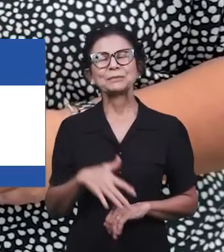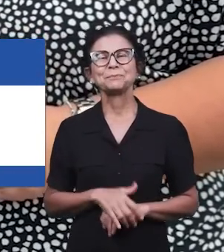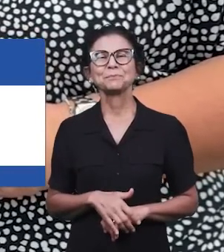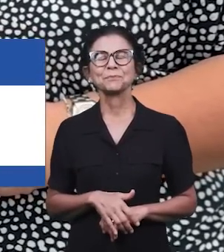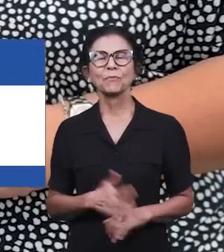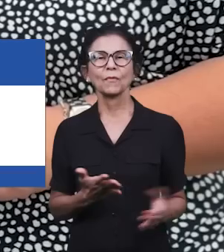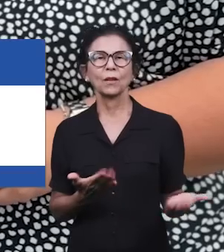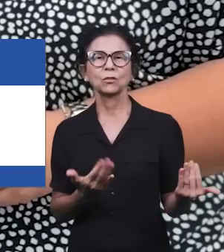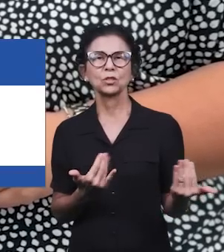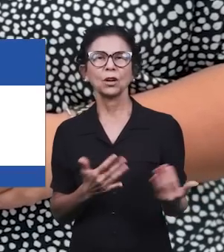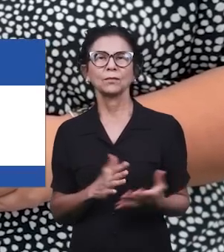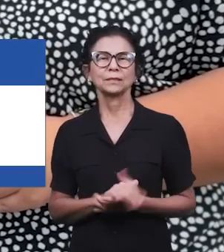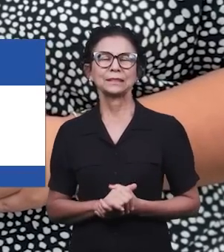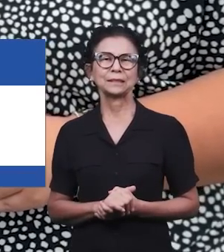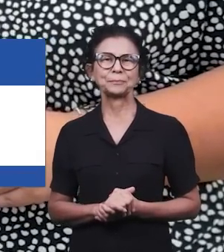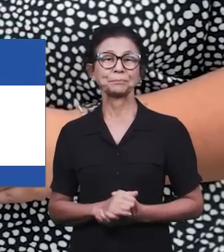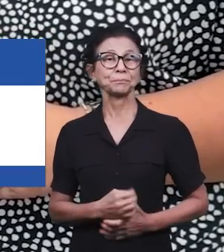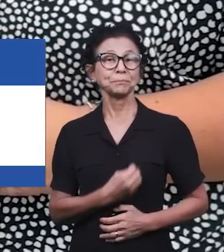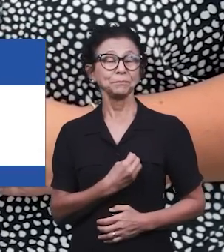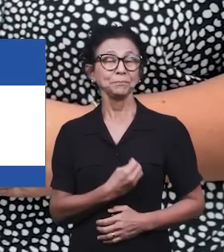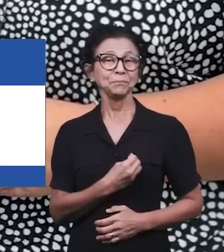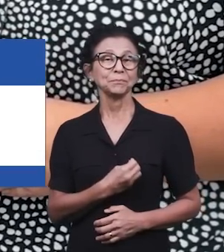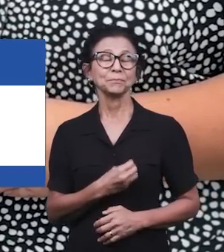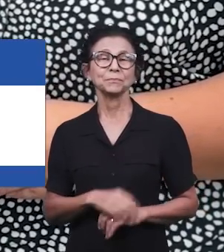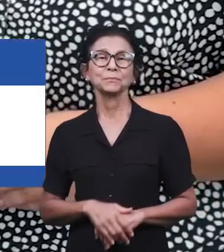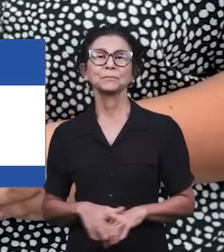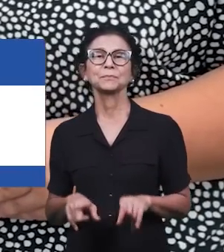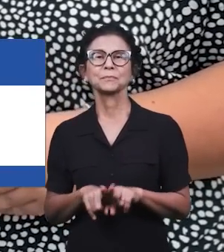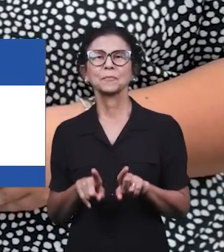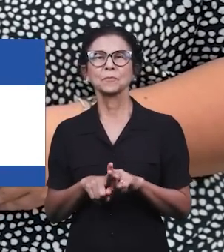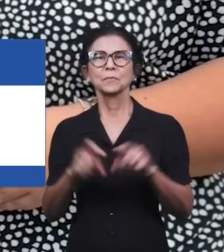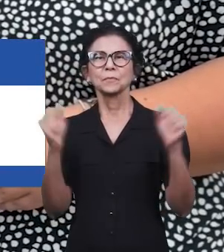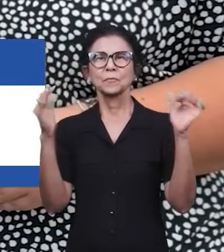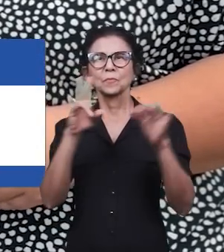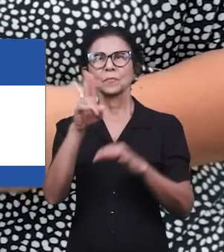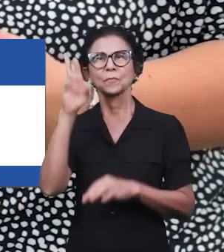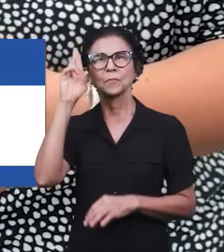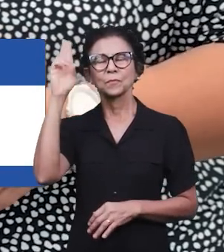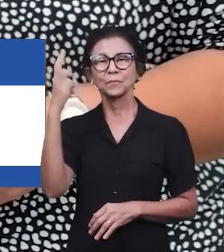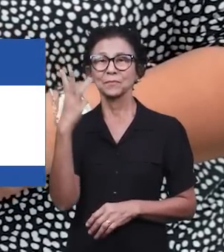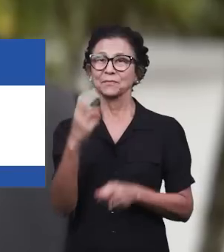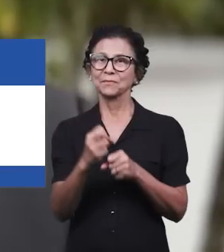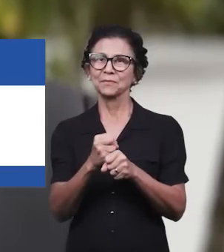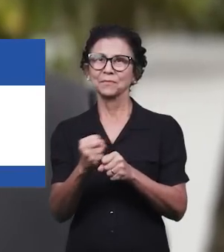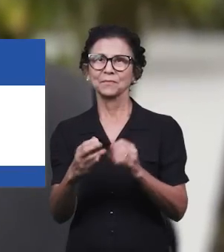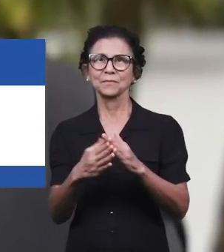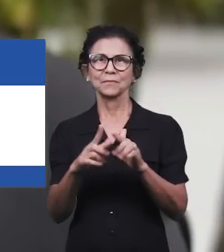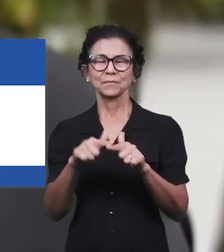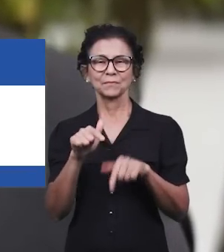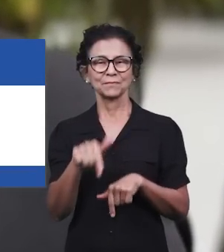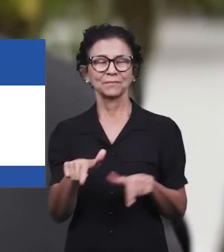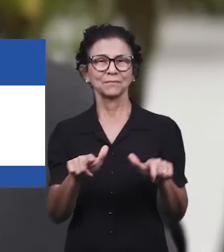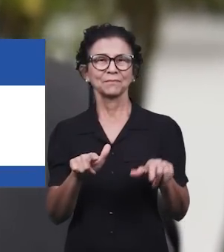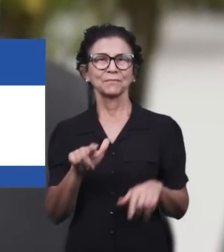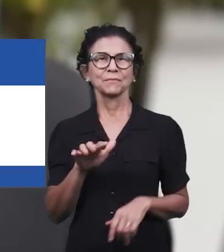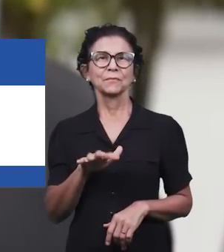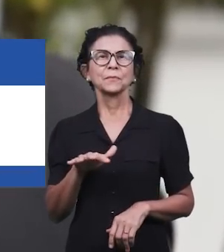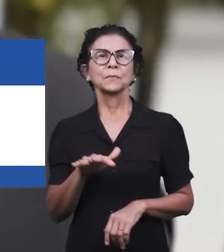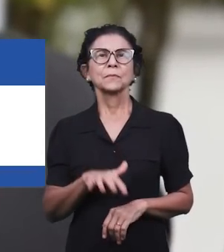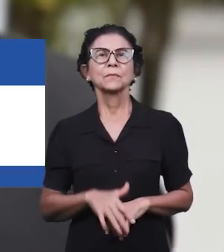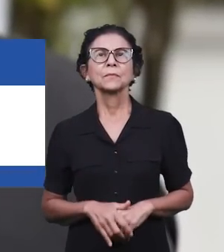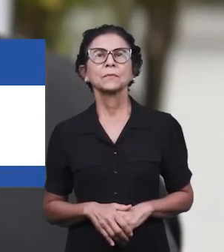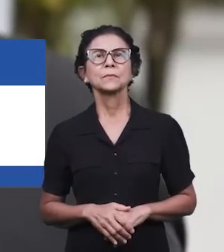para participarmos juntos do Seminário de Jovens e também em glorificação ao Senhor pelos 3 anos da igreja neste local. Eu sou da igreja de Blumenau, mas